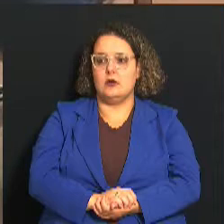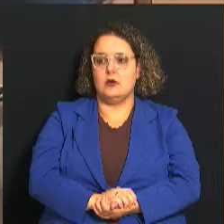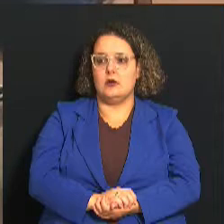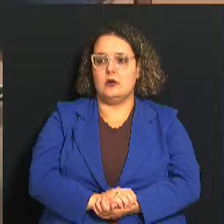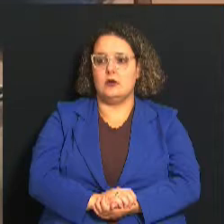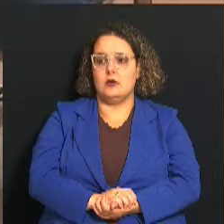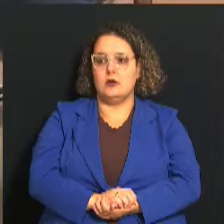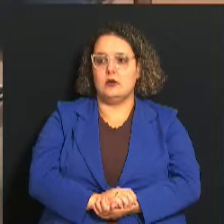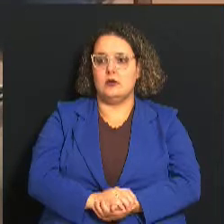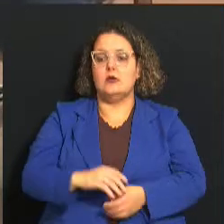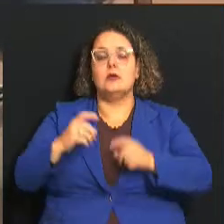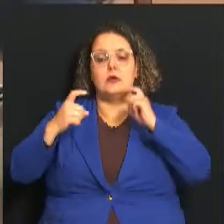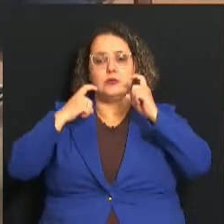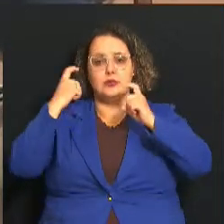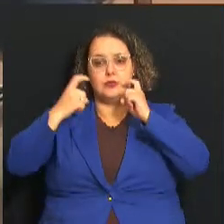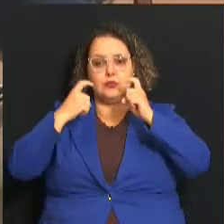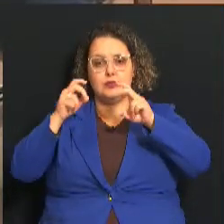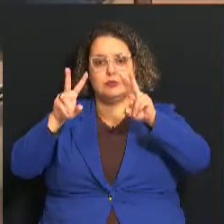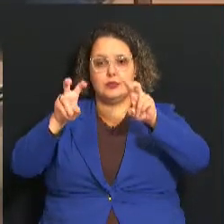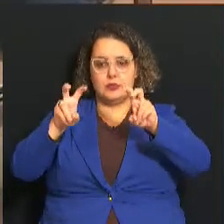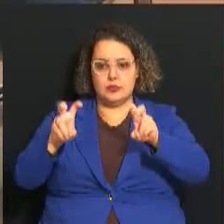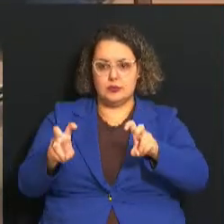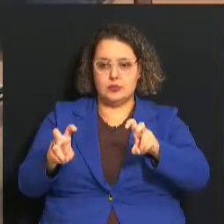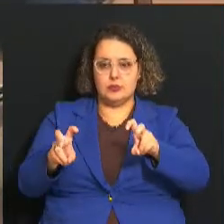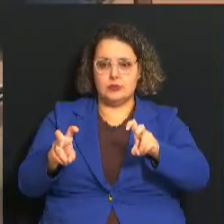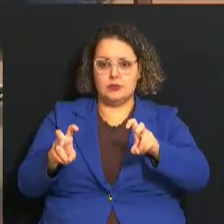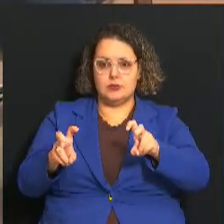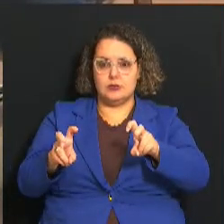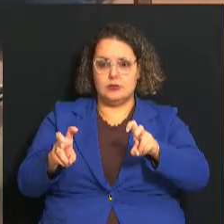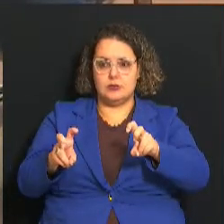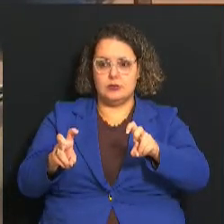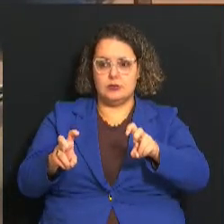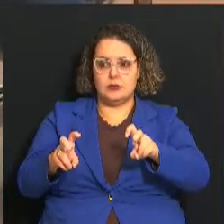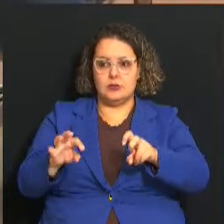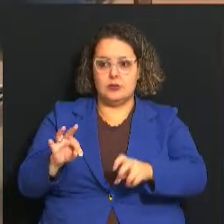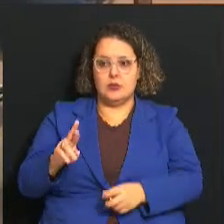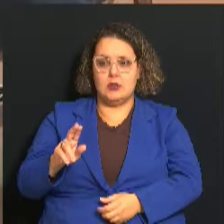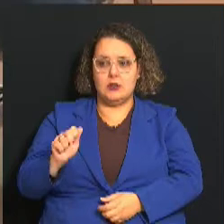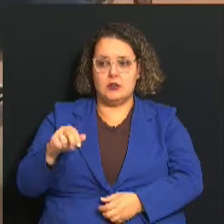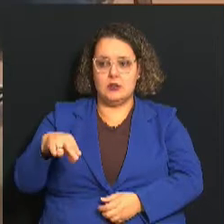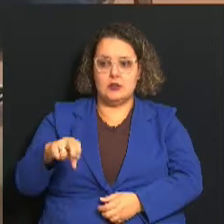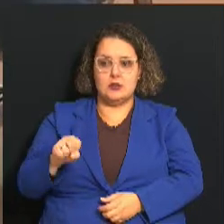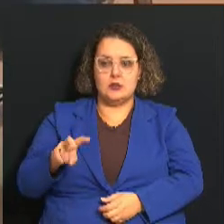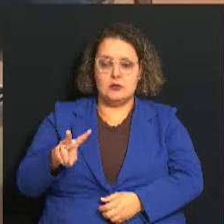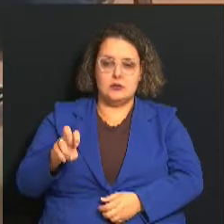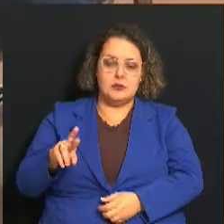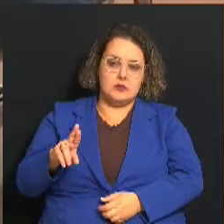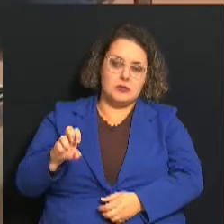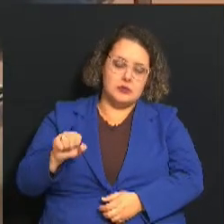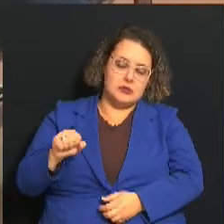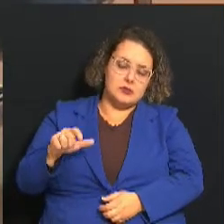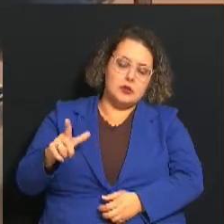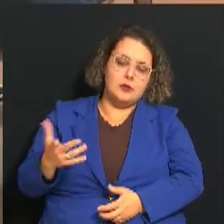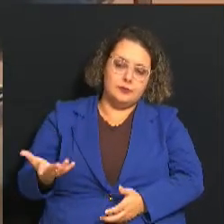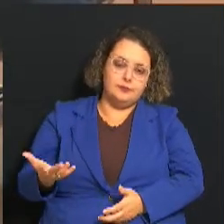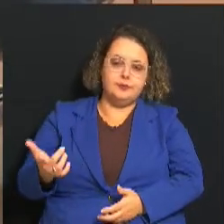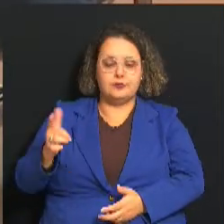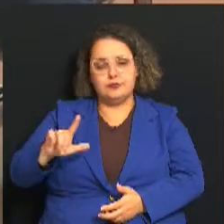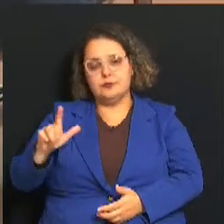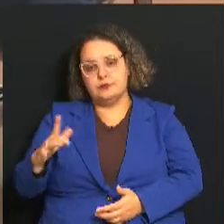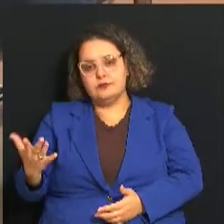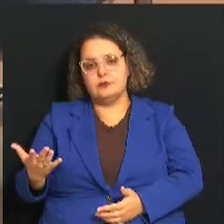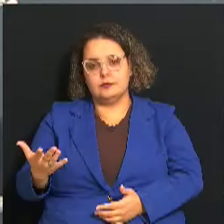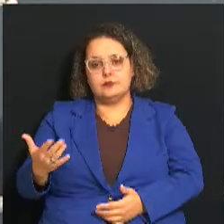se preocupa por esse tema, que é mais transversal que ele, é meio difícil de acontecer, porque ele pega é lógico que ele pega